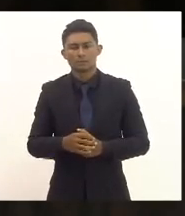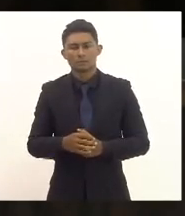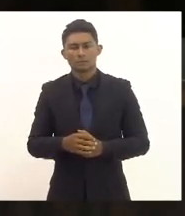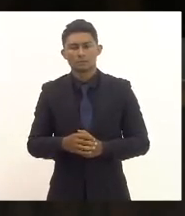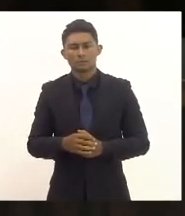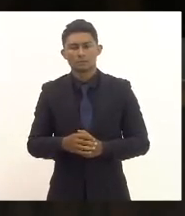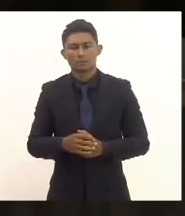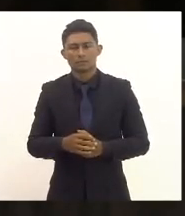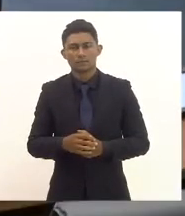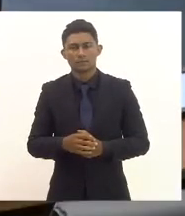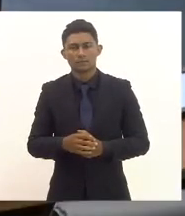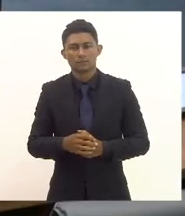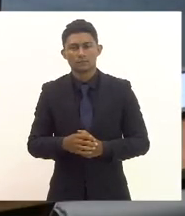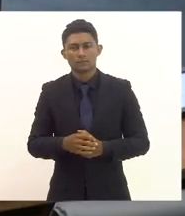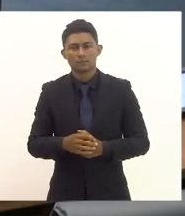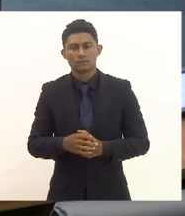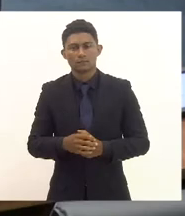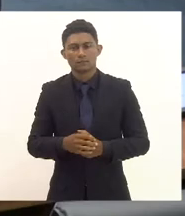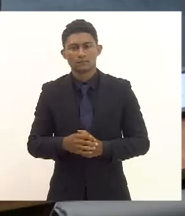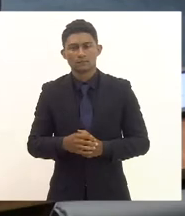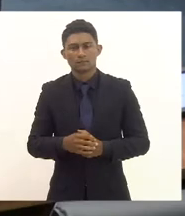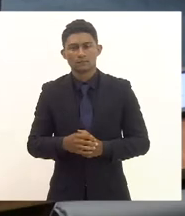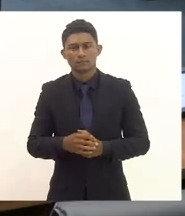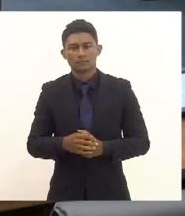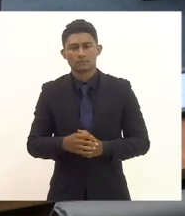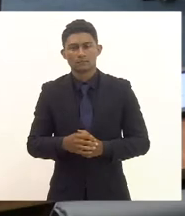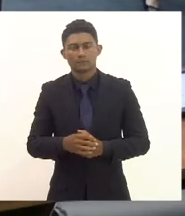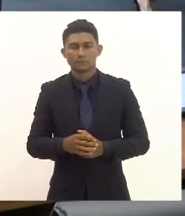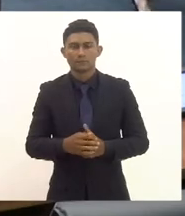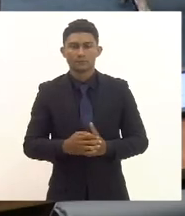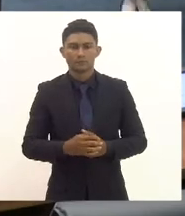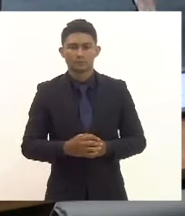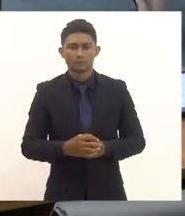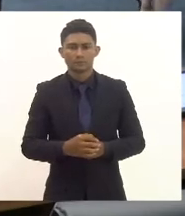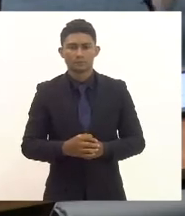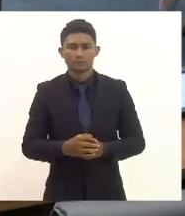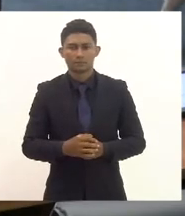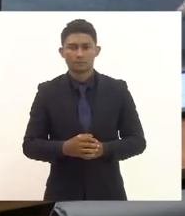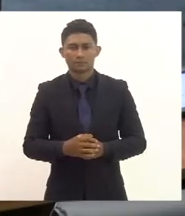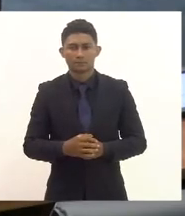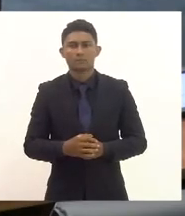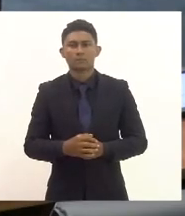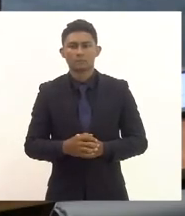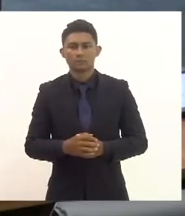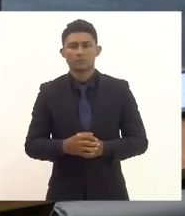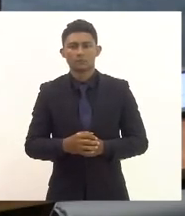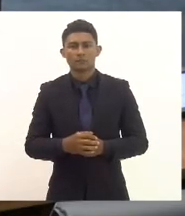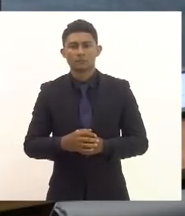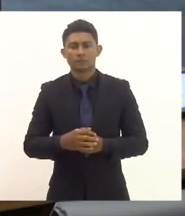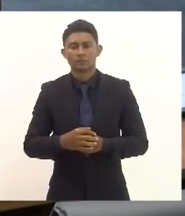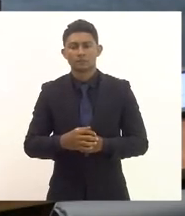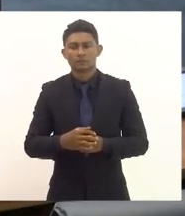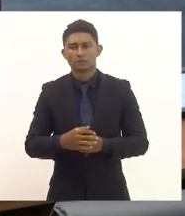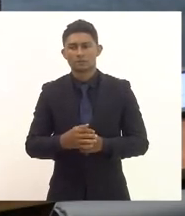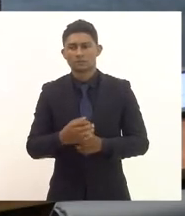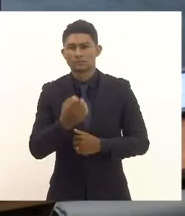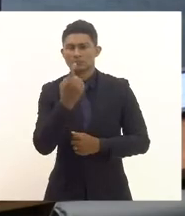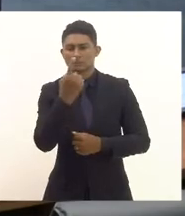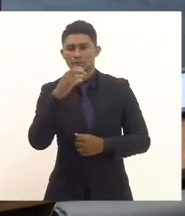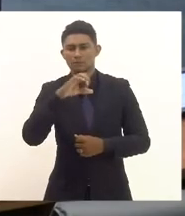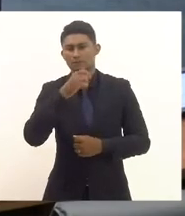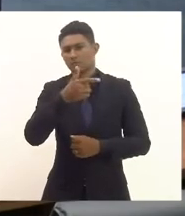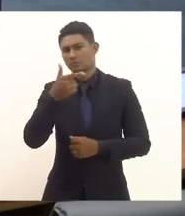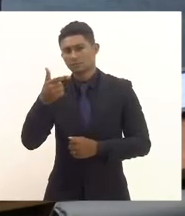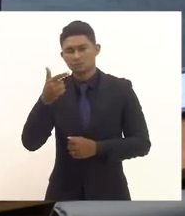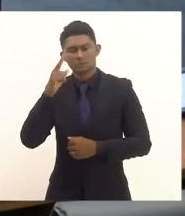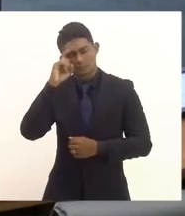oi oi I love you o benefício fiscal d922 acho difícil mas